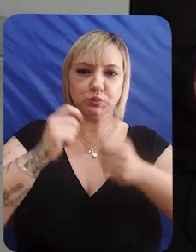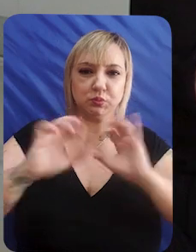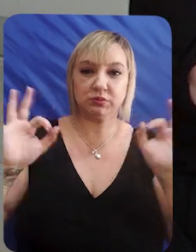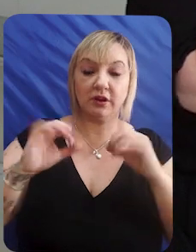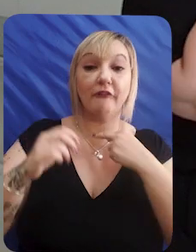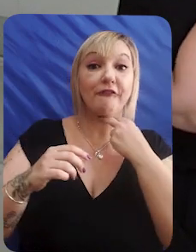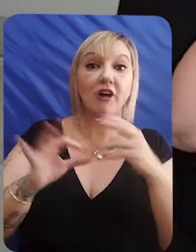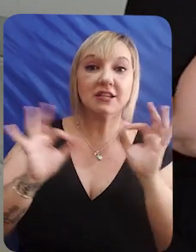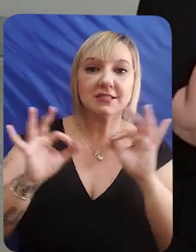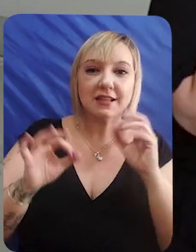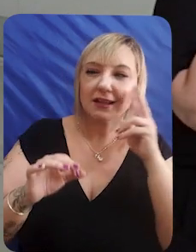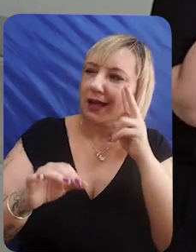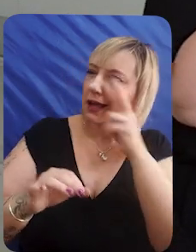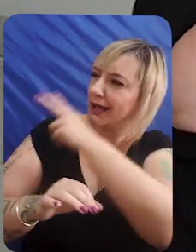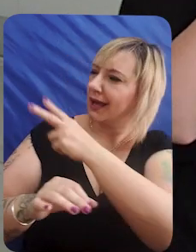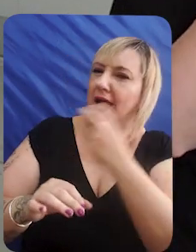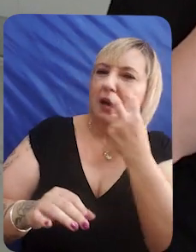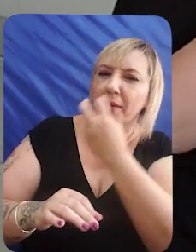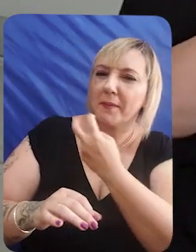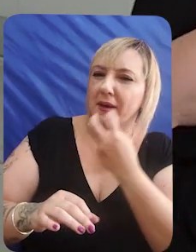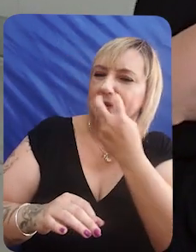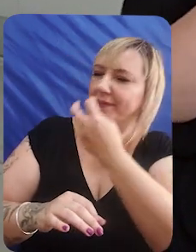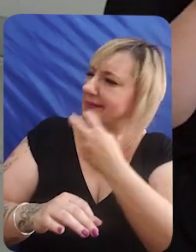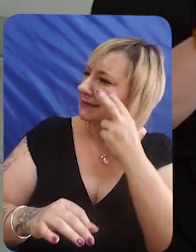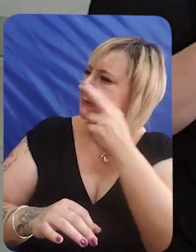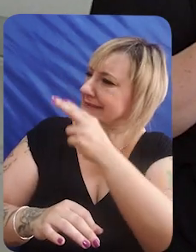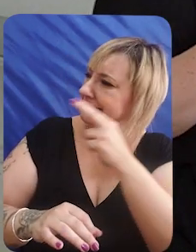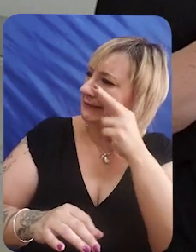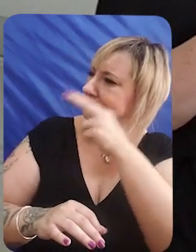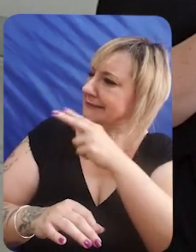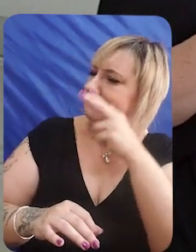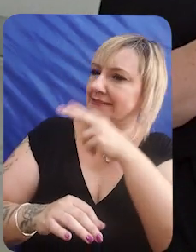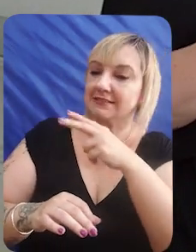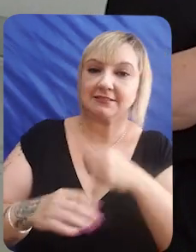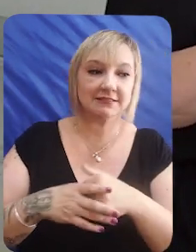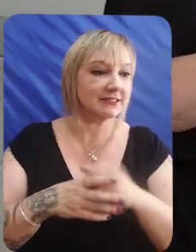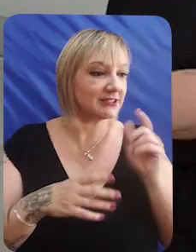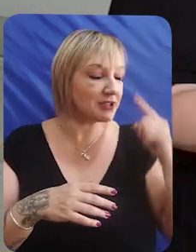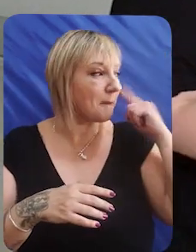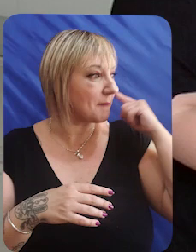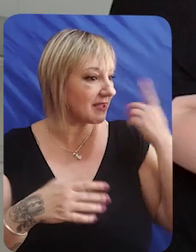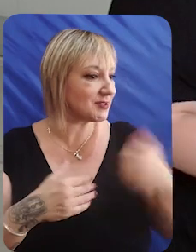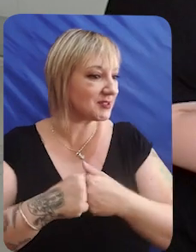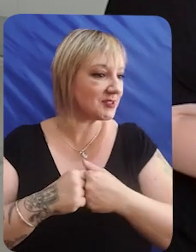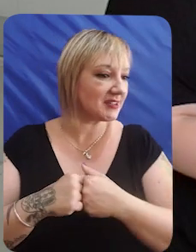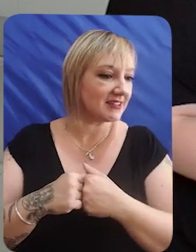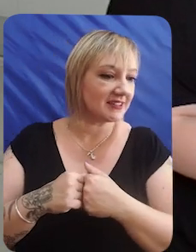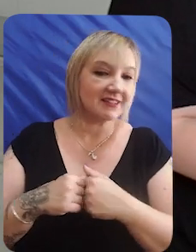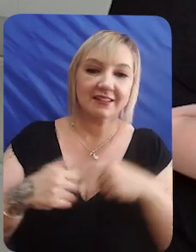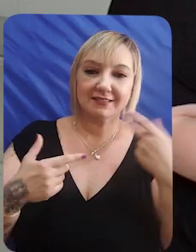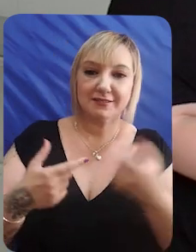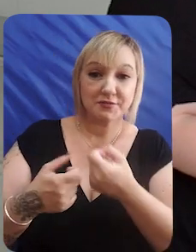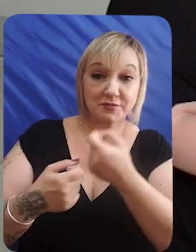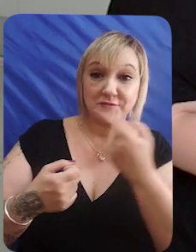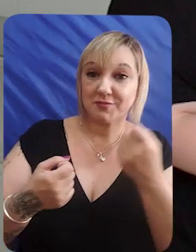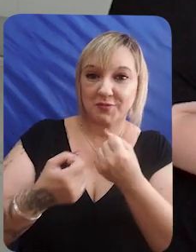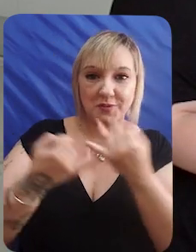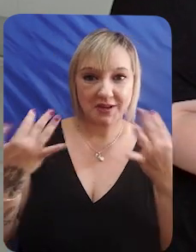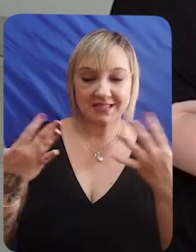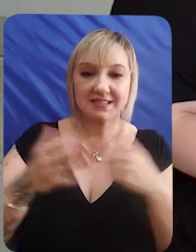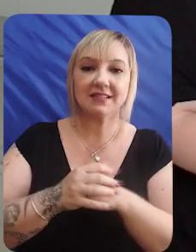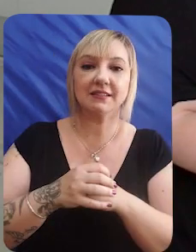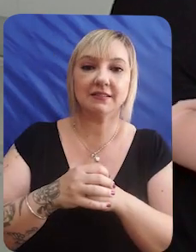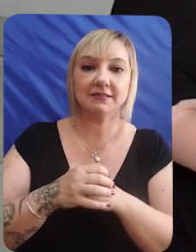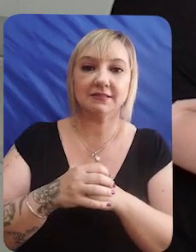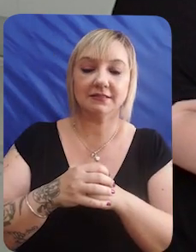nenhum de voz, então eu tenho que ficar olhando, fazendo meio que uma leitura labial ali. Você já pensou? Então a gente passa por várias situações, assim.